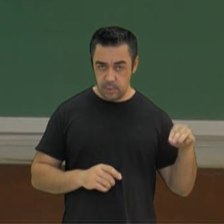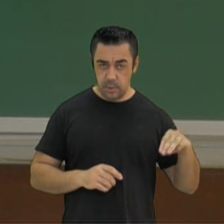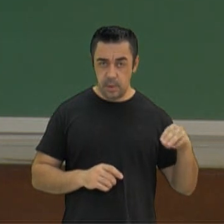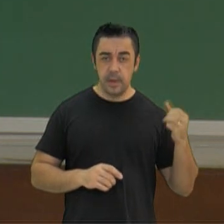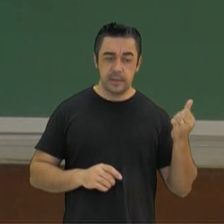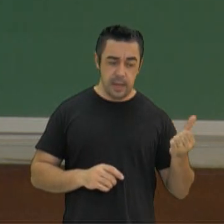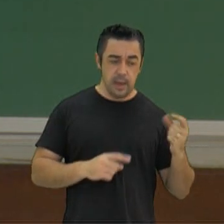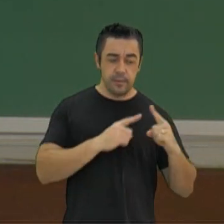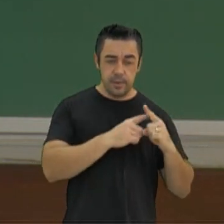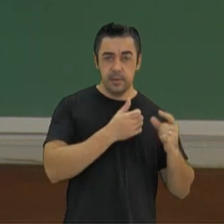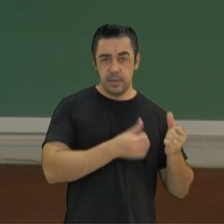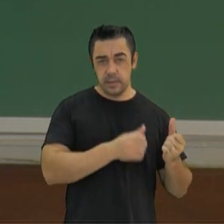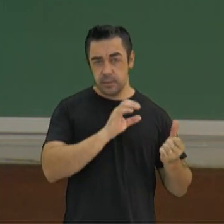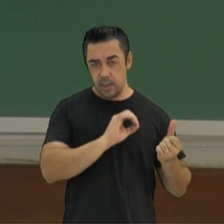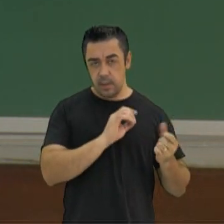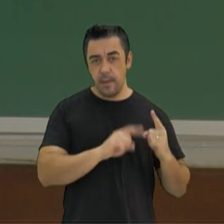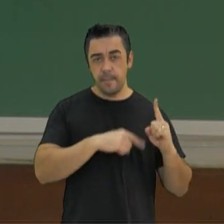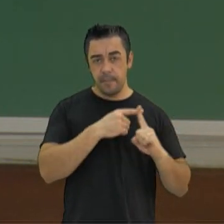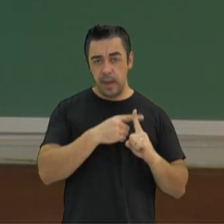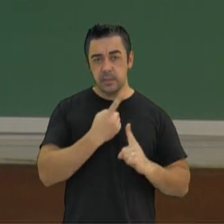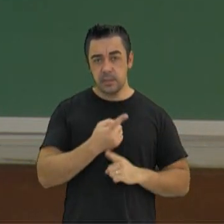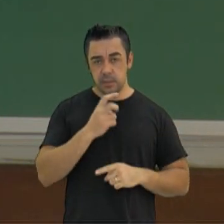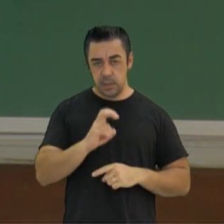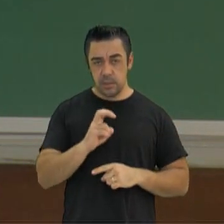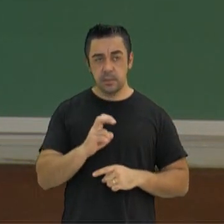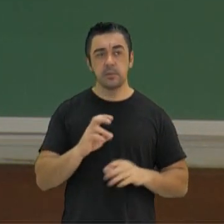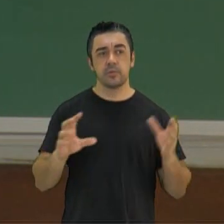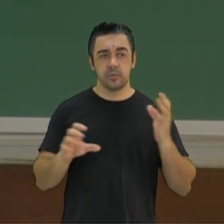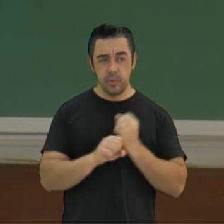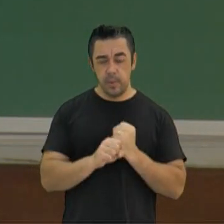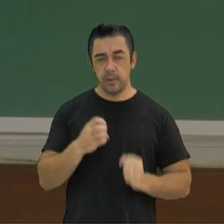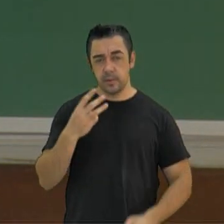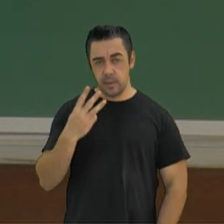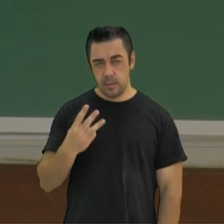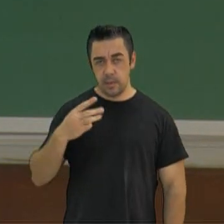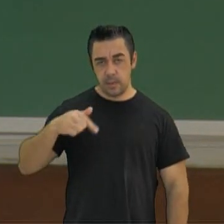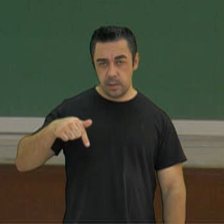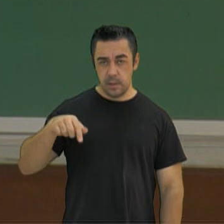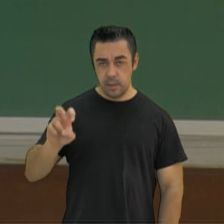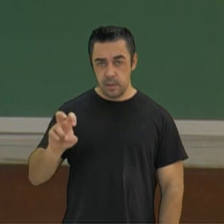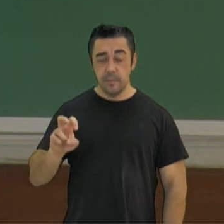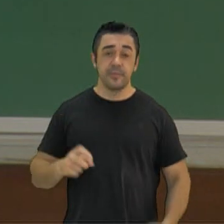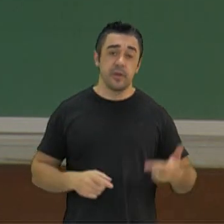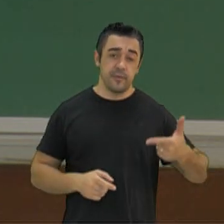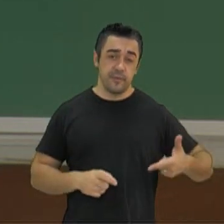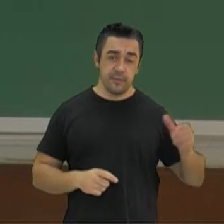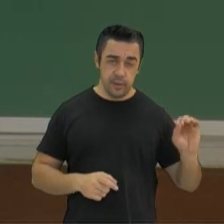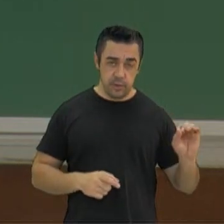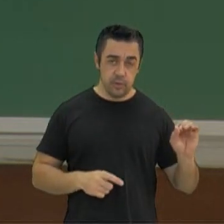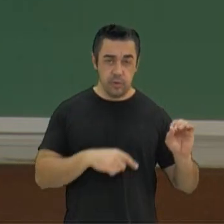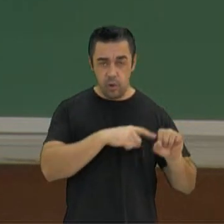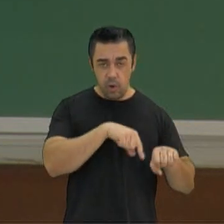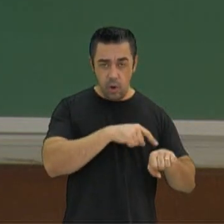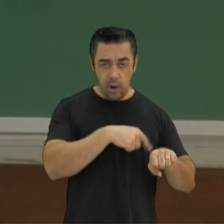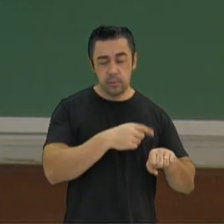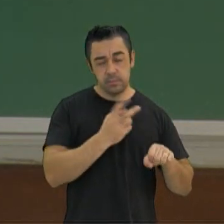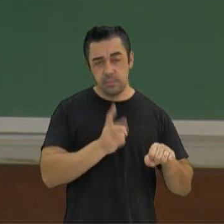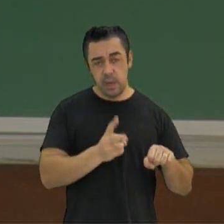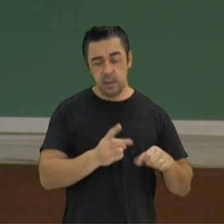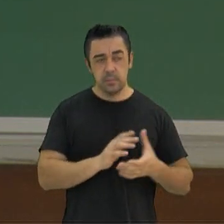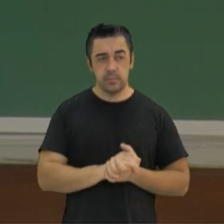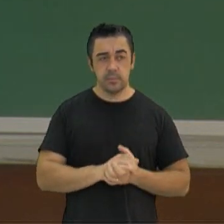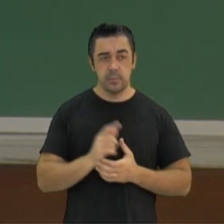vezes 60, mais 15, que me deu 375. E para 20 horas e 39 minutos é a mesma coisa, tá? E